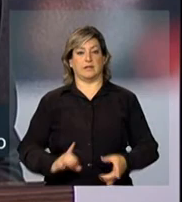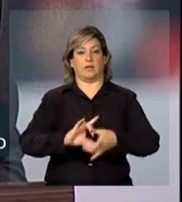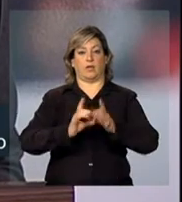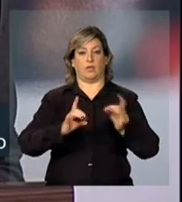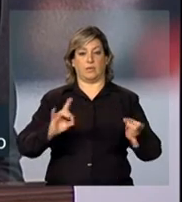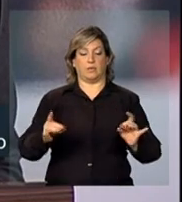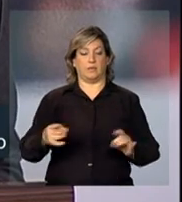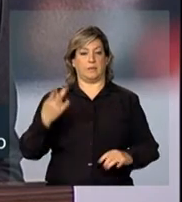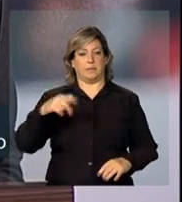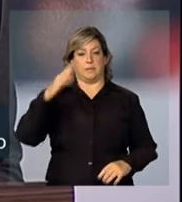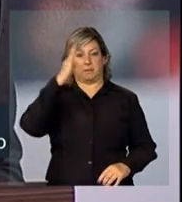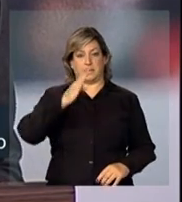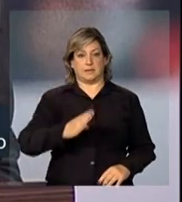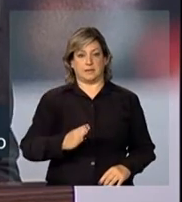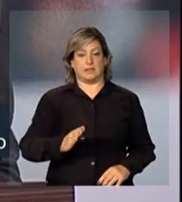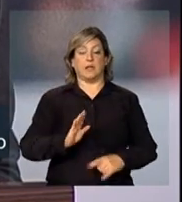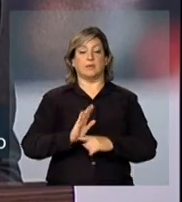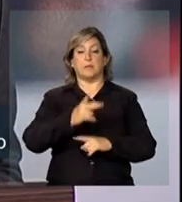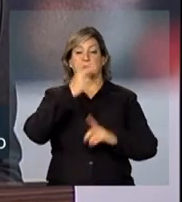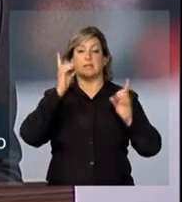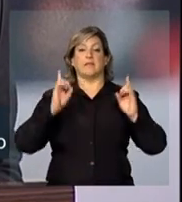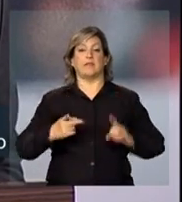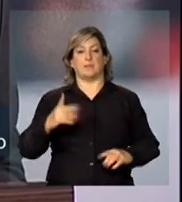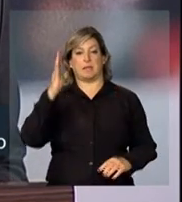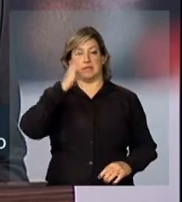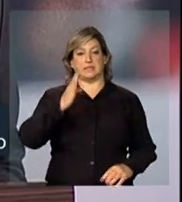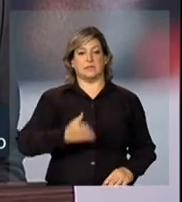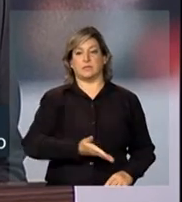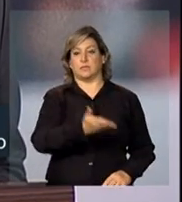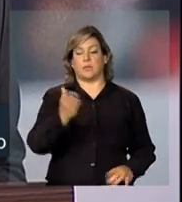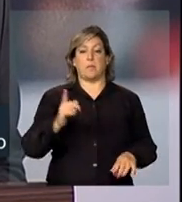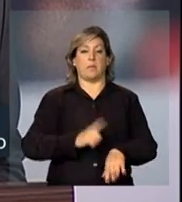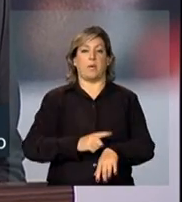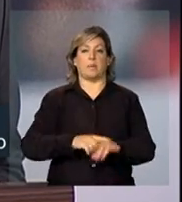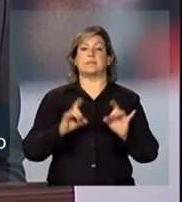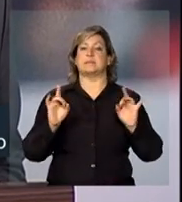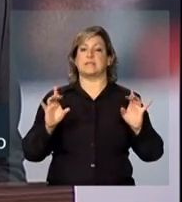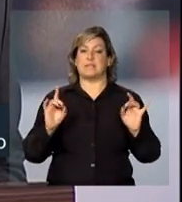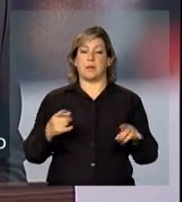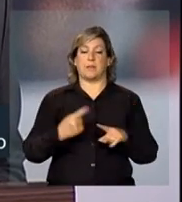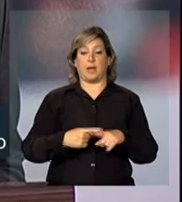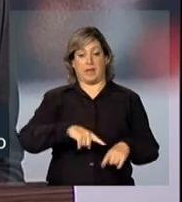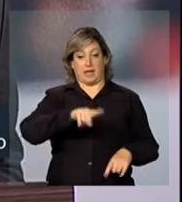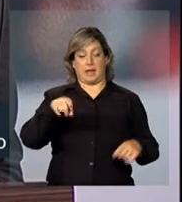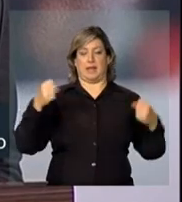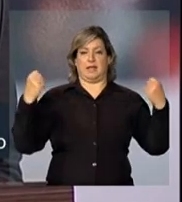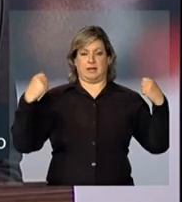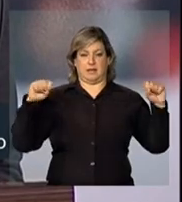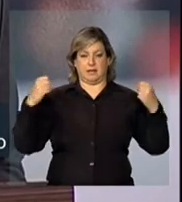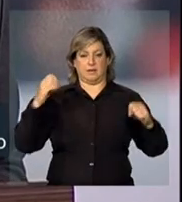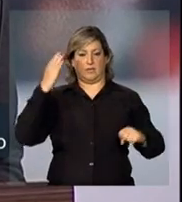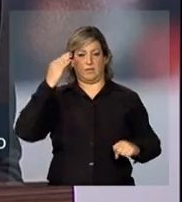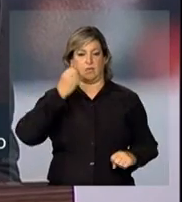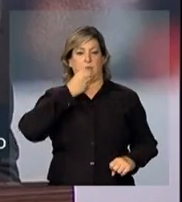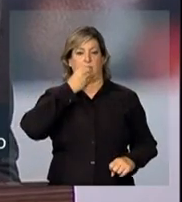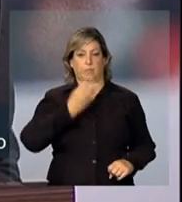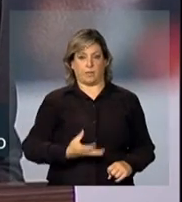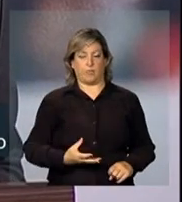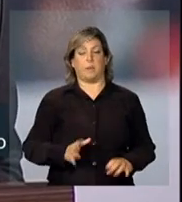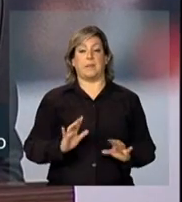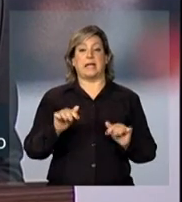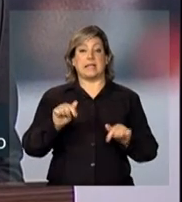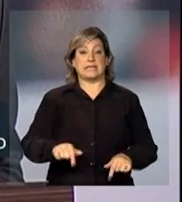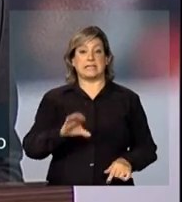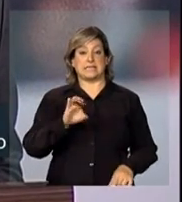muito especial para as pessoas com deficiência do Brasil é o que mais do que atletas de grandes atletas esse